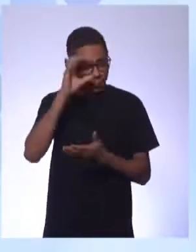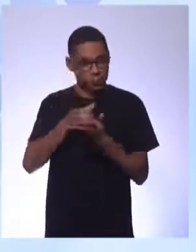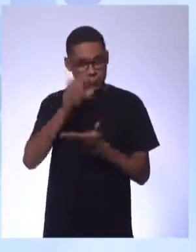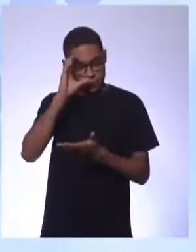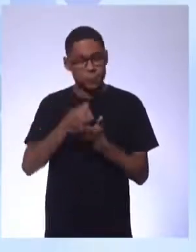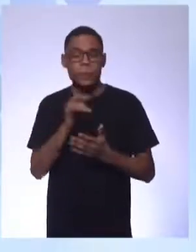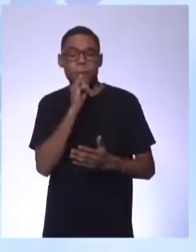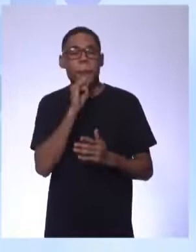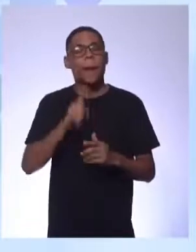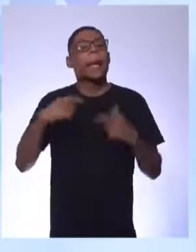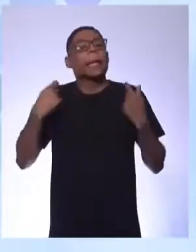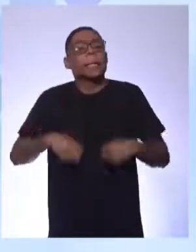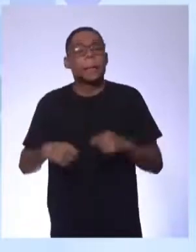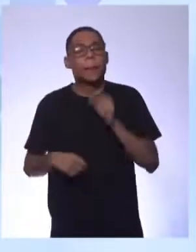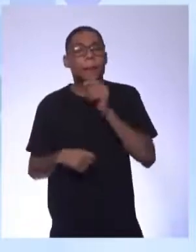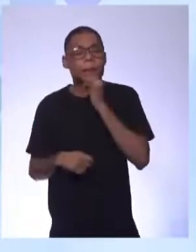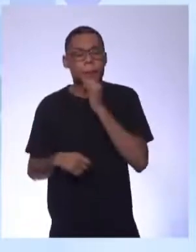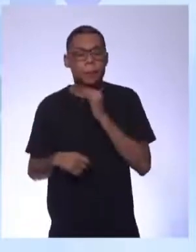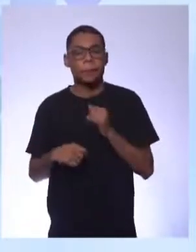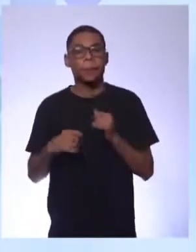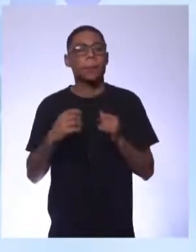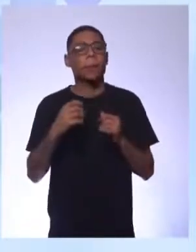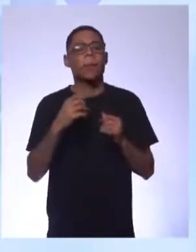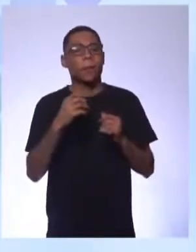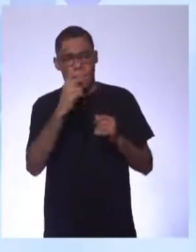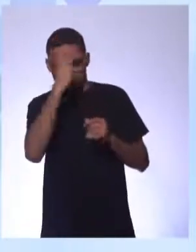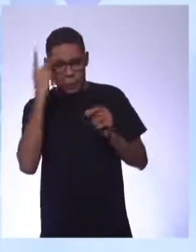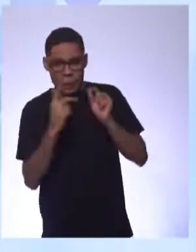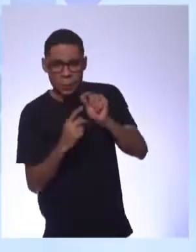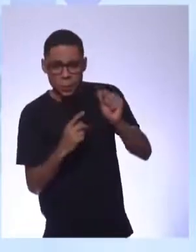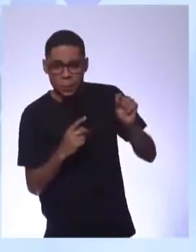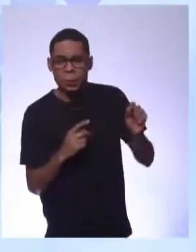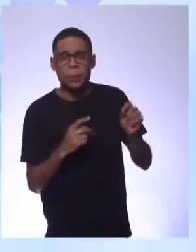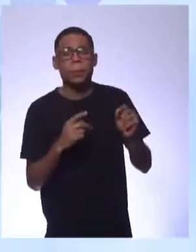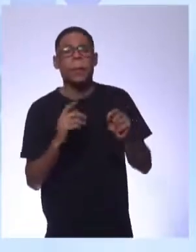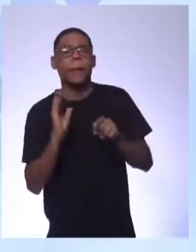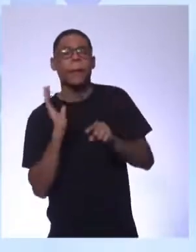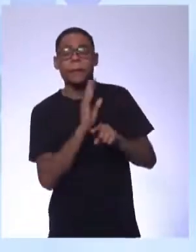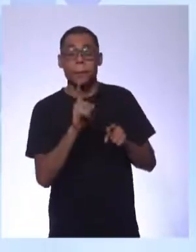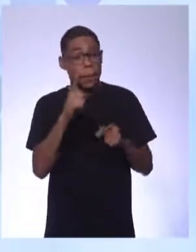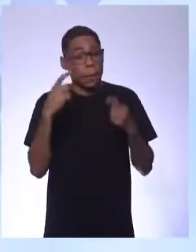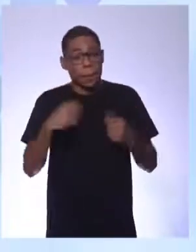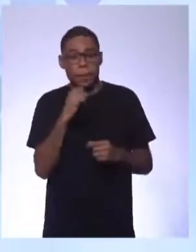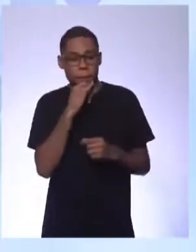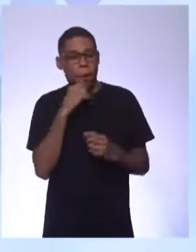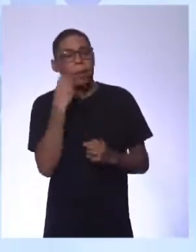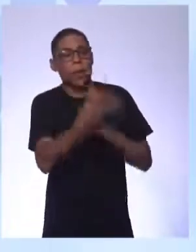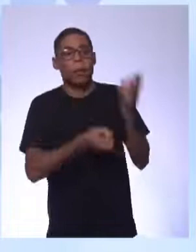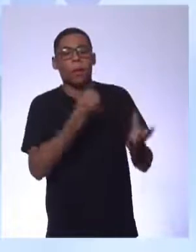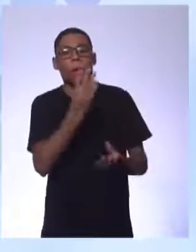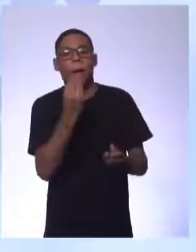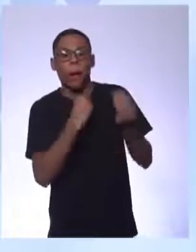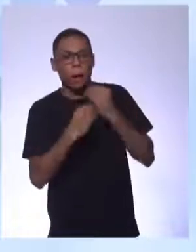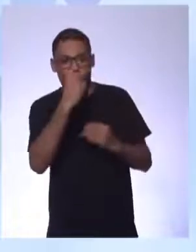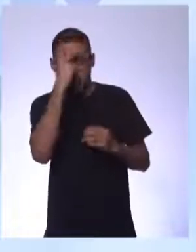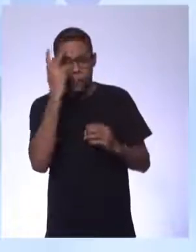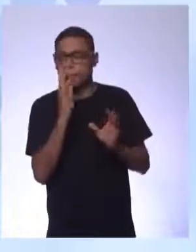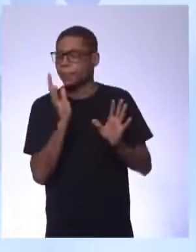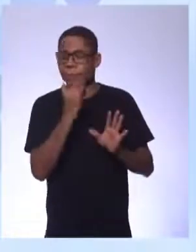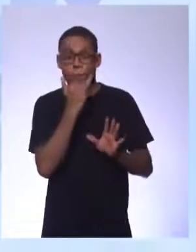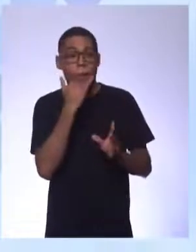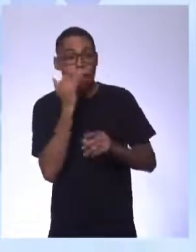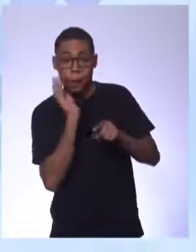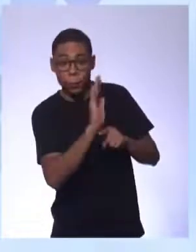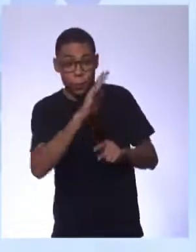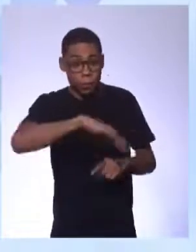necessário que, sei lá, se alimente as pessoas. De alguma forma, você tem que conectar esse alimentar as pessoas com a violência. Se